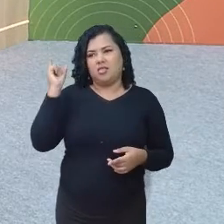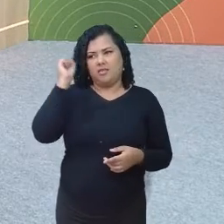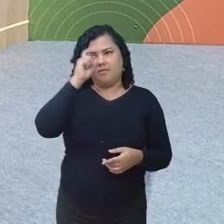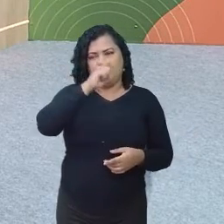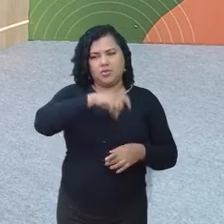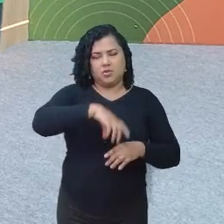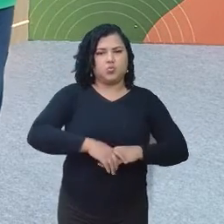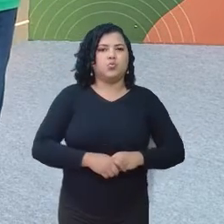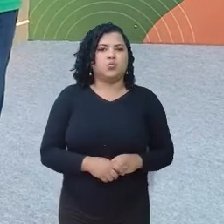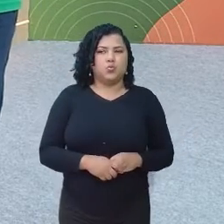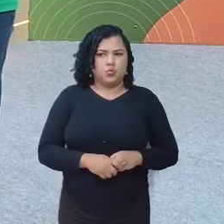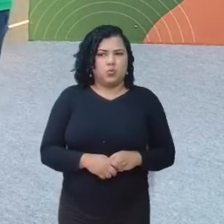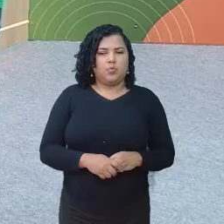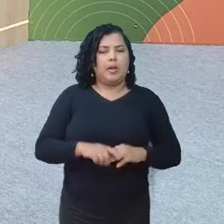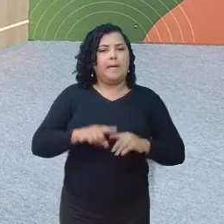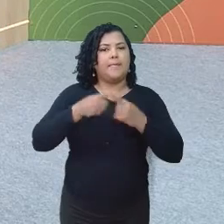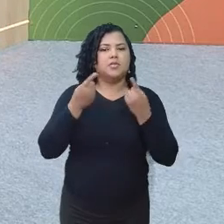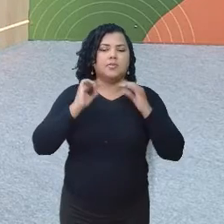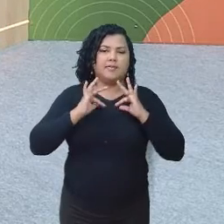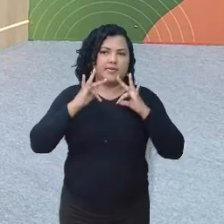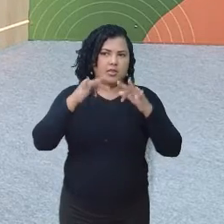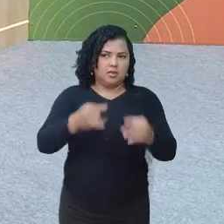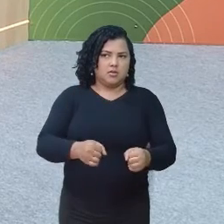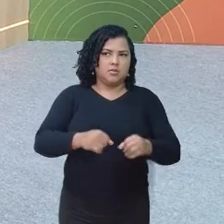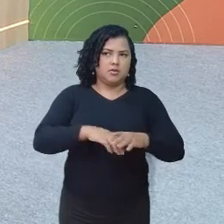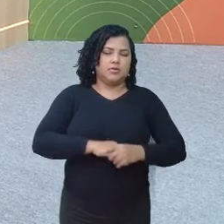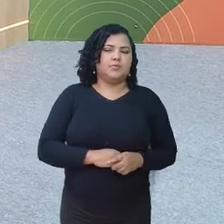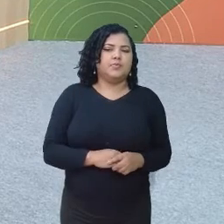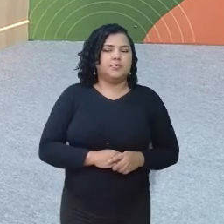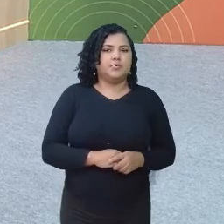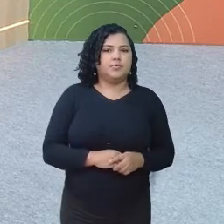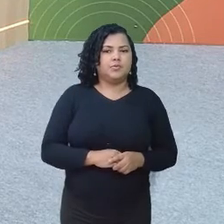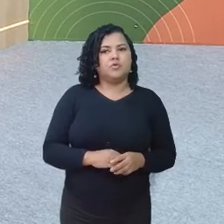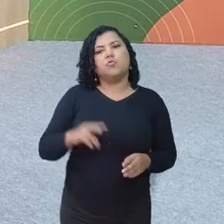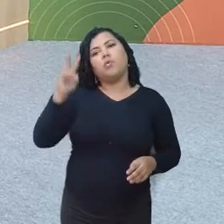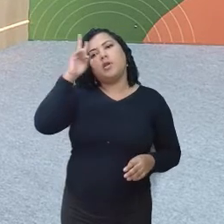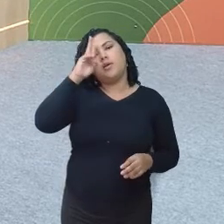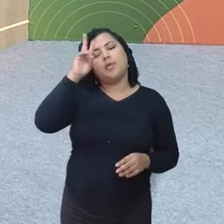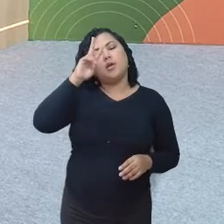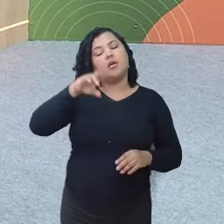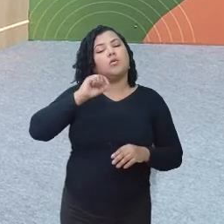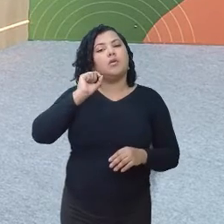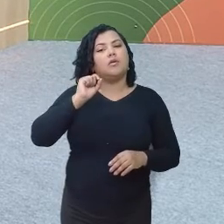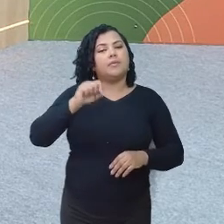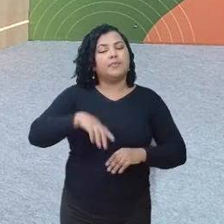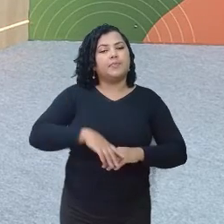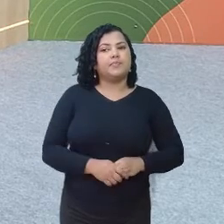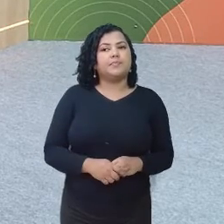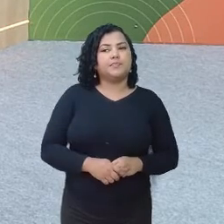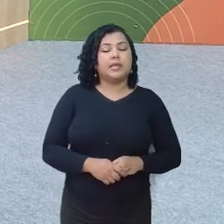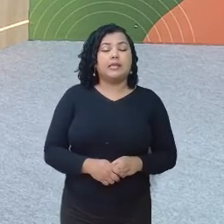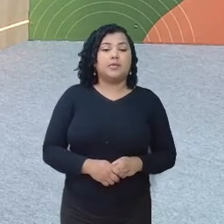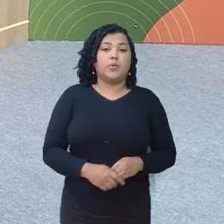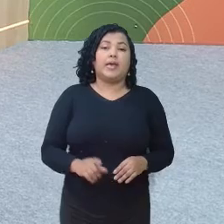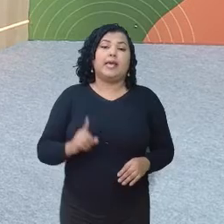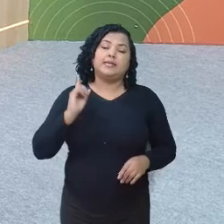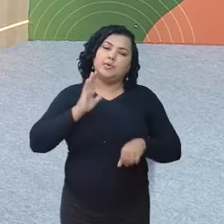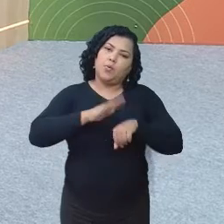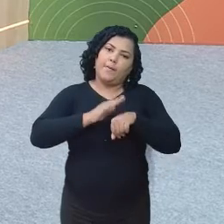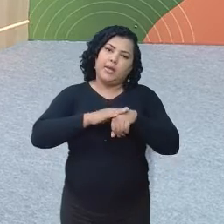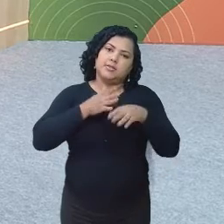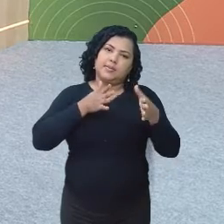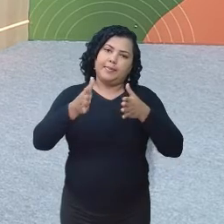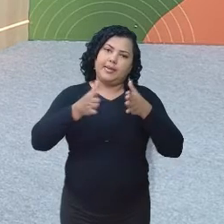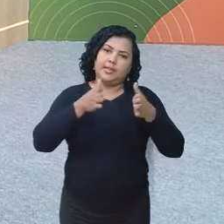Então, para a gente finalizar, vamos lembrar aqui que essa sociedade